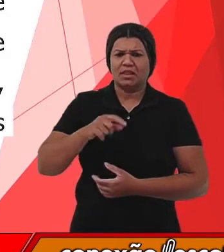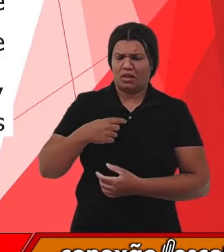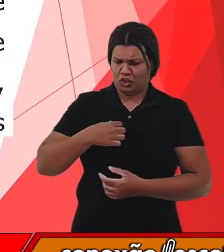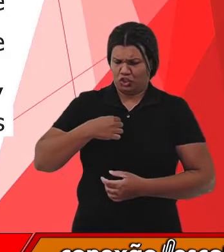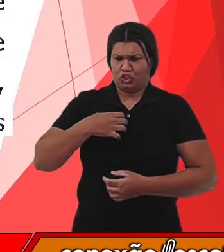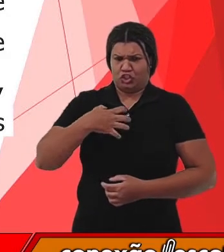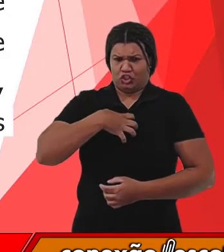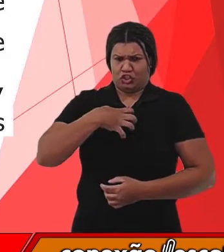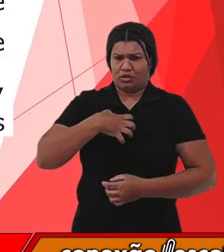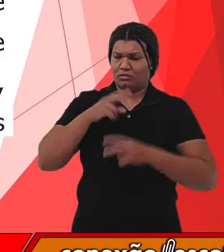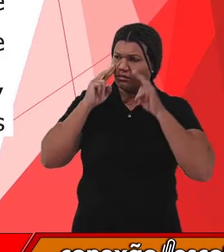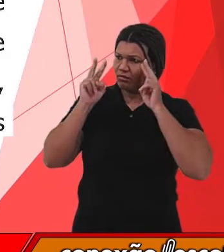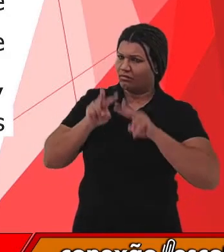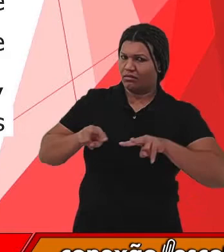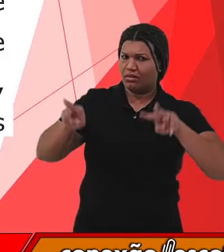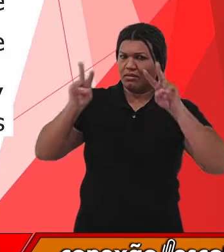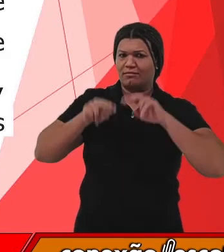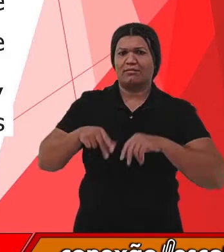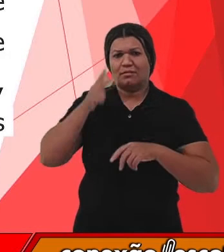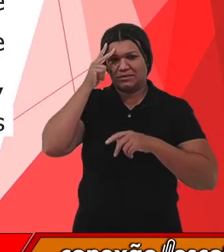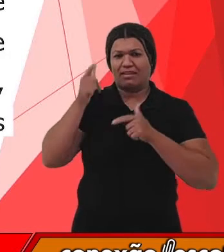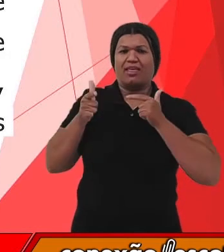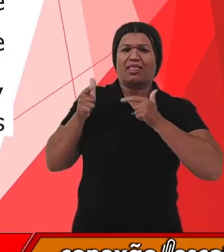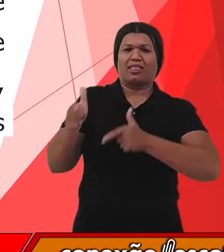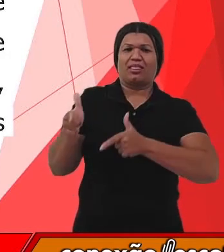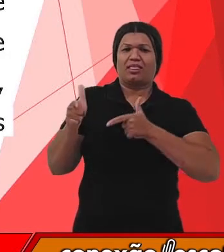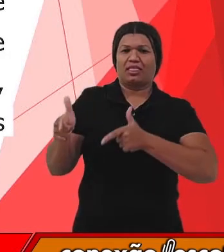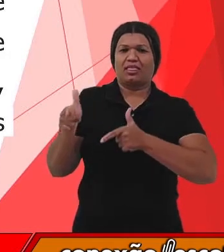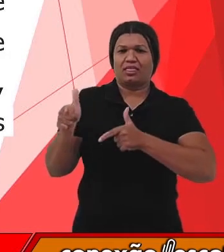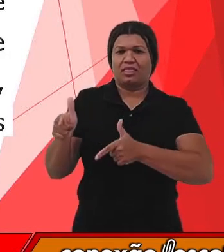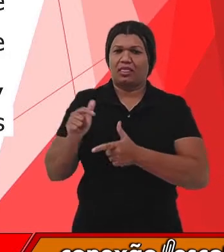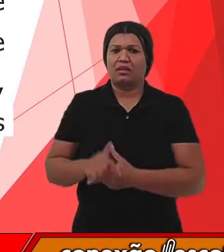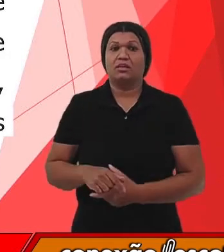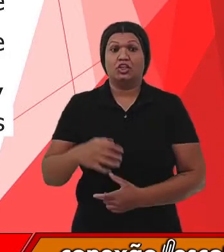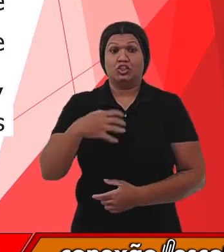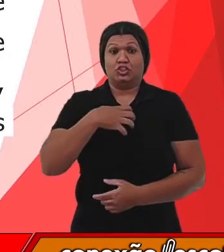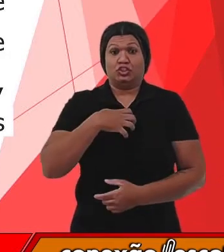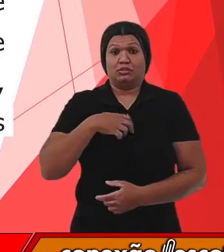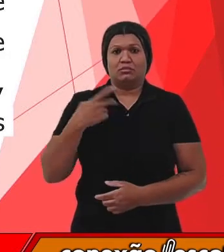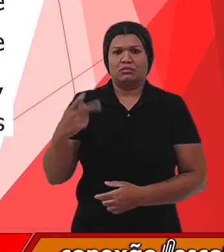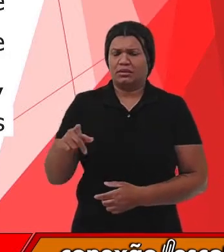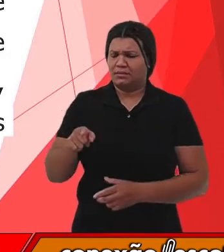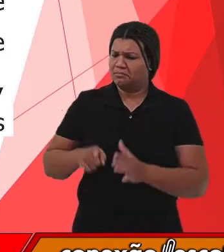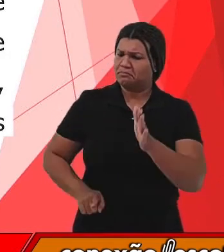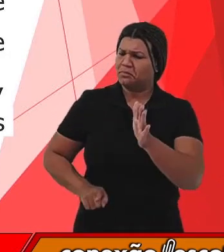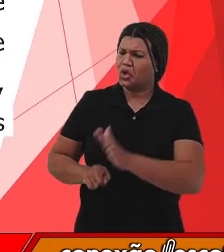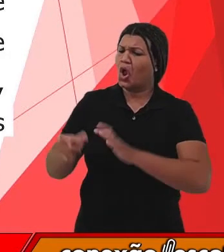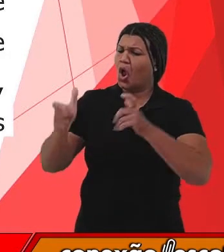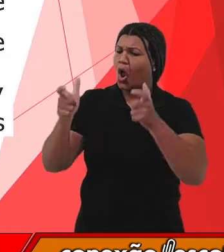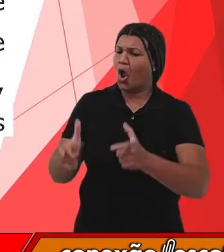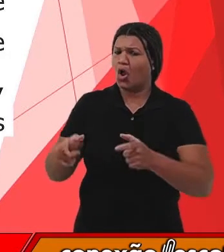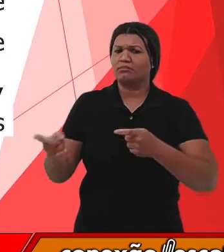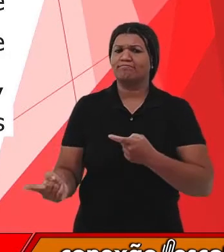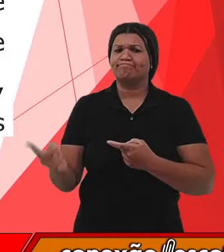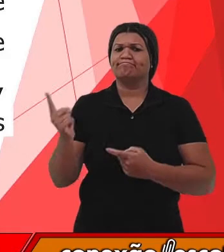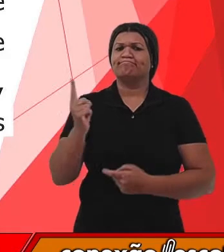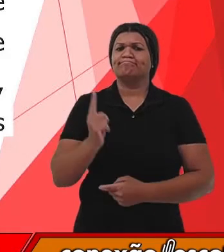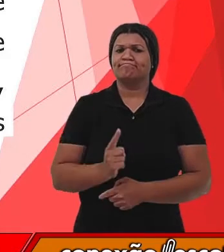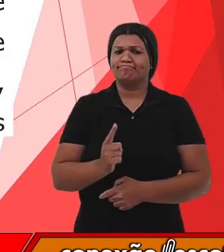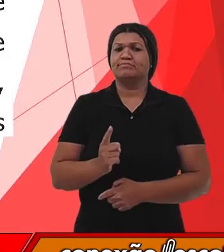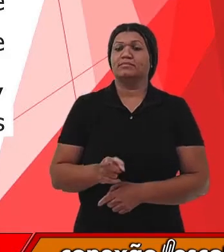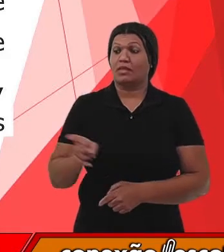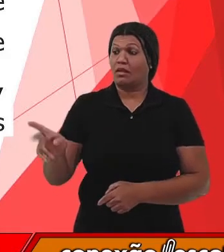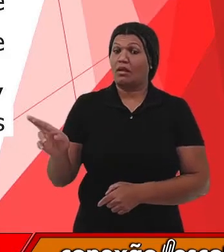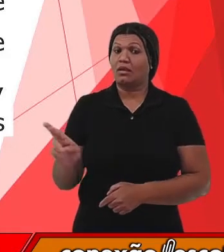por parte do apresentador Ari Barroso, que questionou o lugar de onde a garota tinha vindo, ao que ela